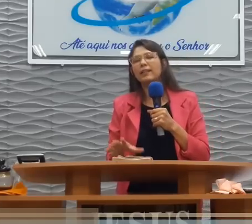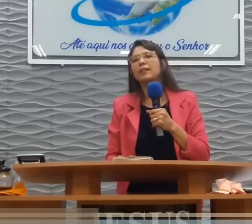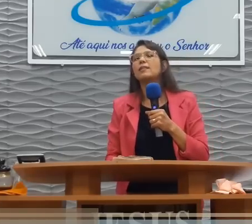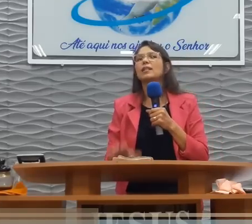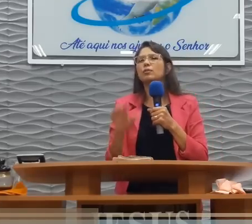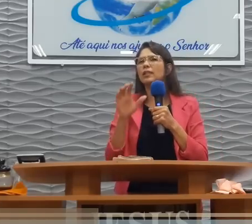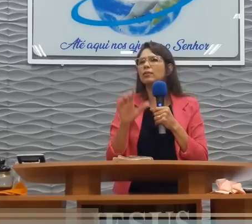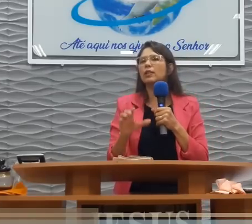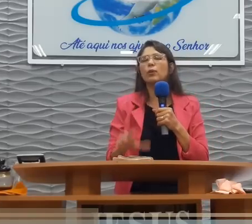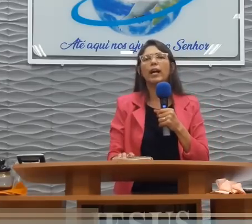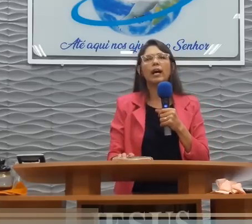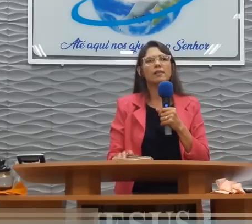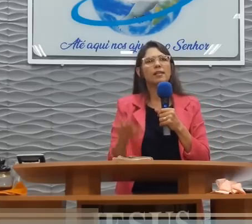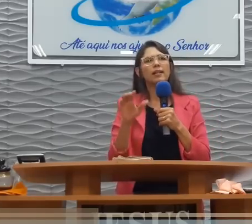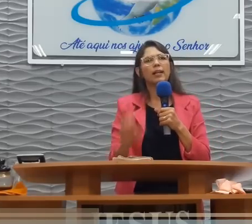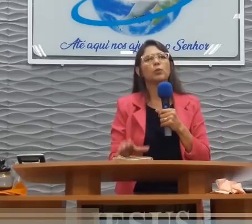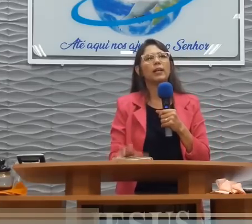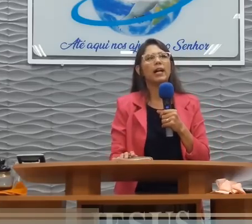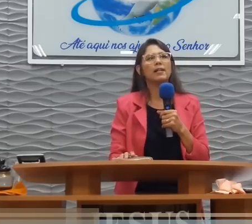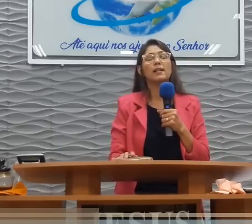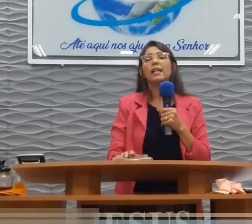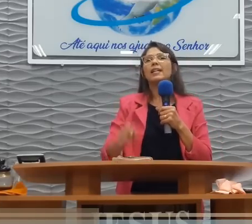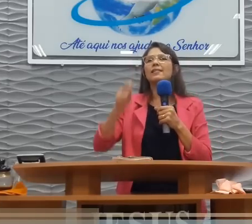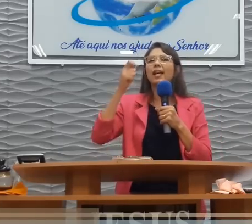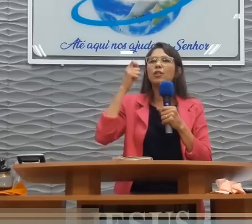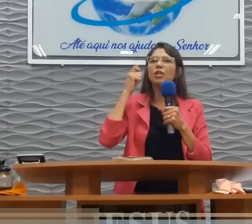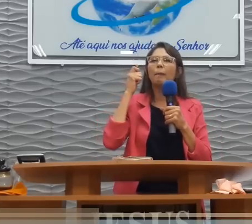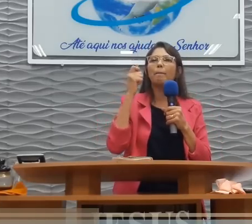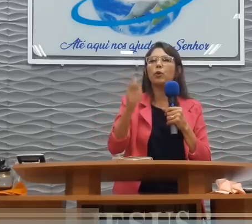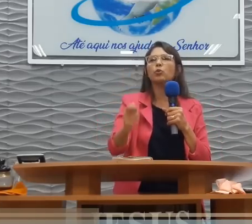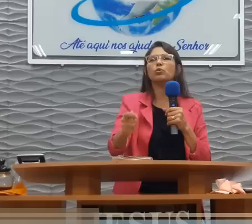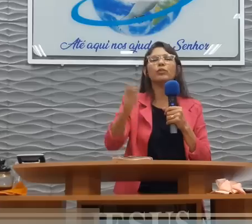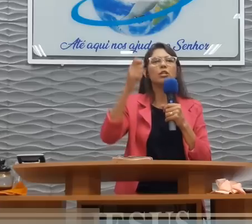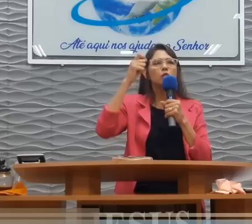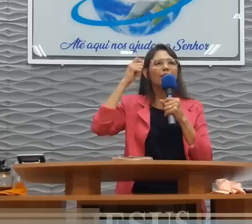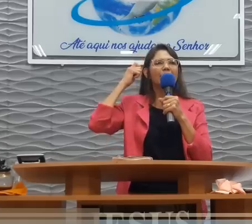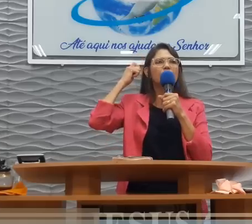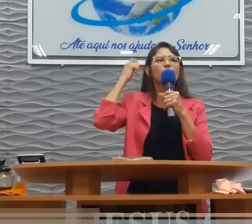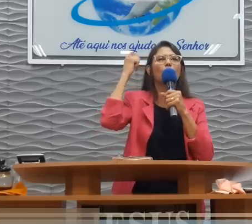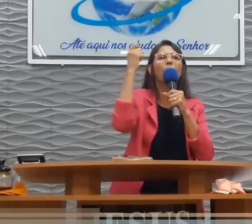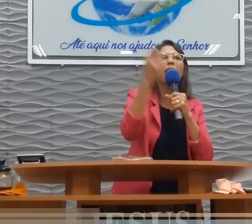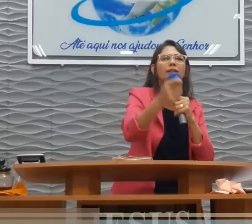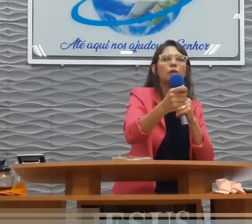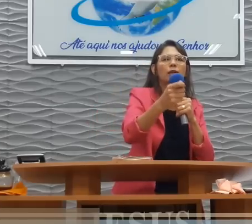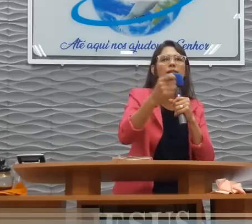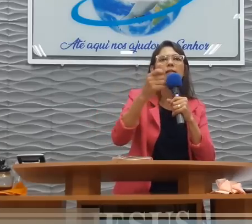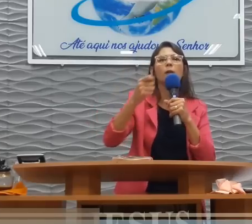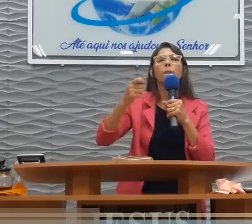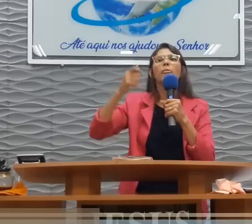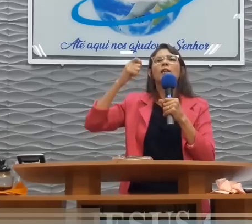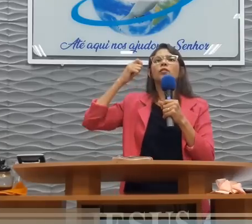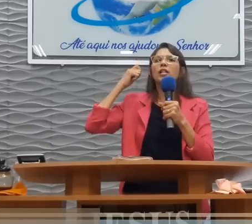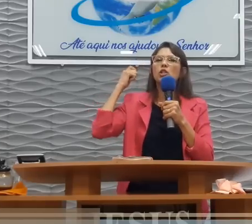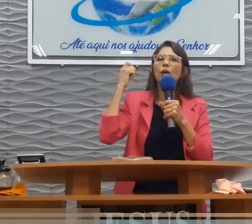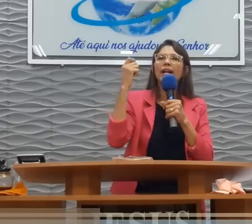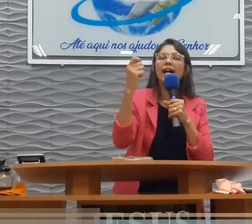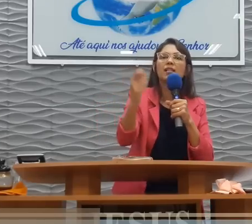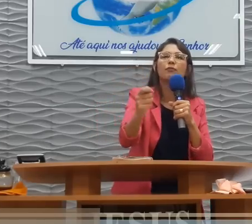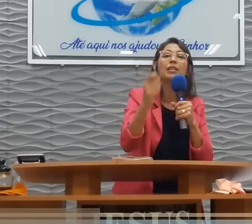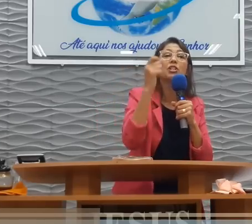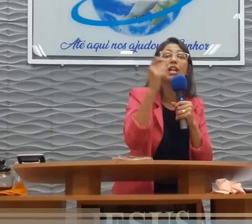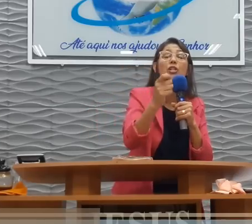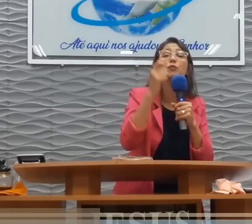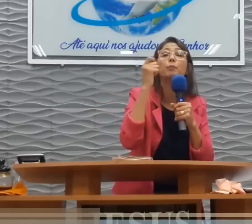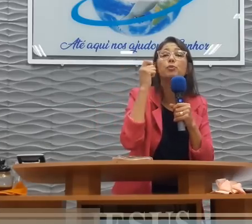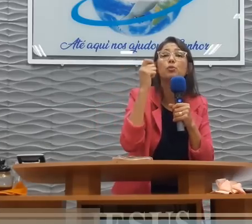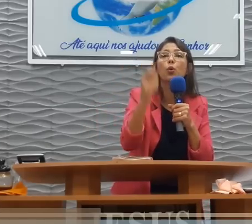que os amalequitas entrem dentro da tua casa e saqueiem a tua casa. Esteja pronto. Não deixe a sua casa descoberta em oração. Não deixe a sua